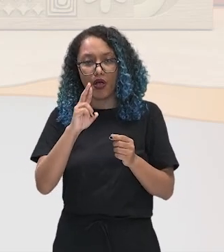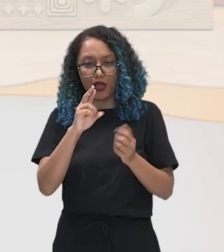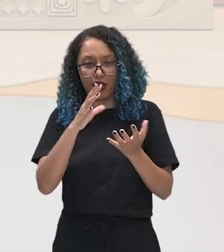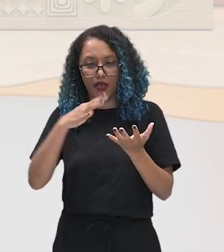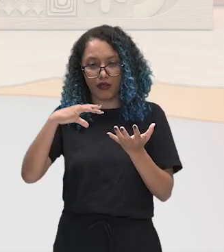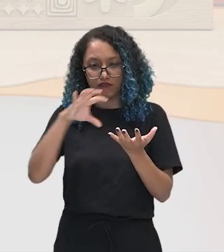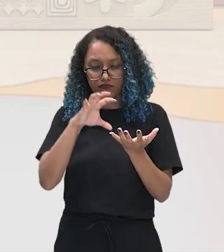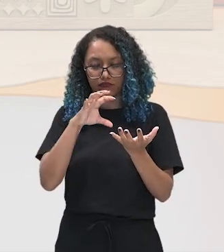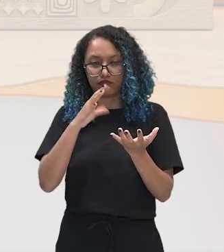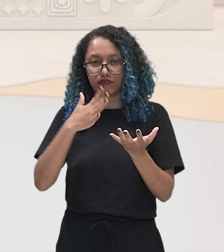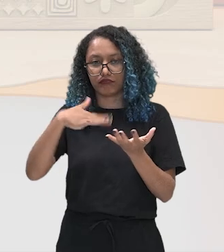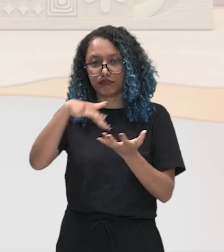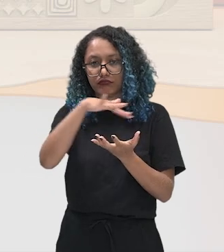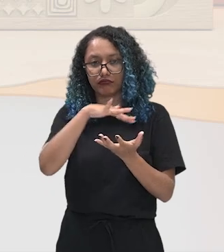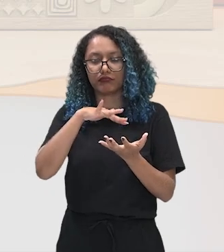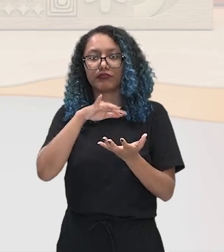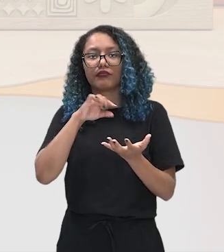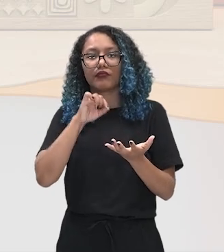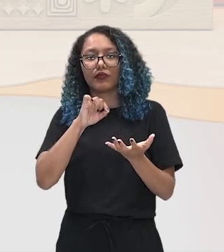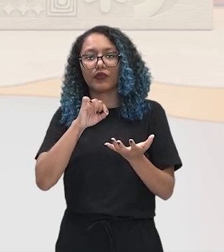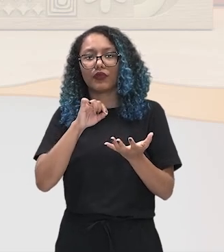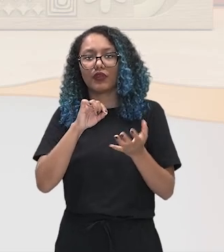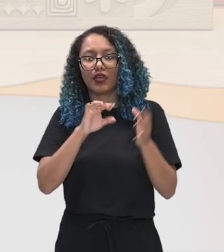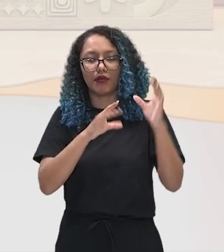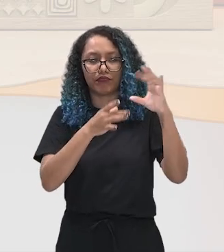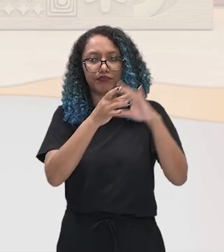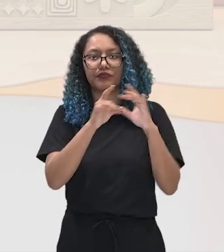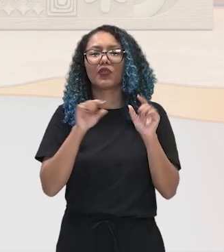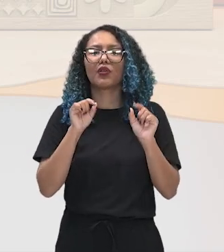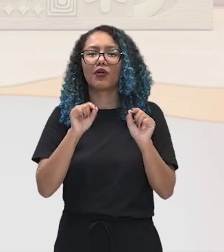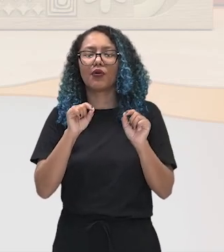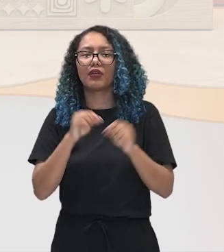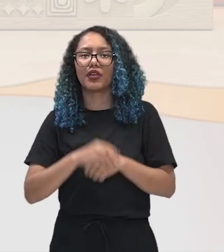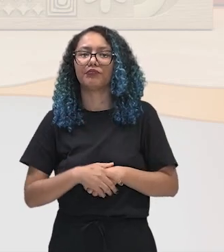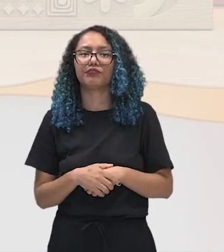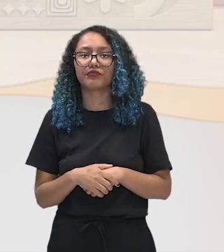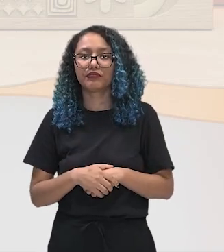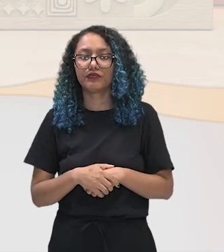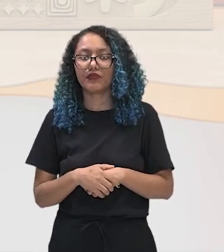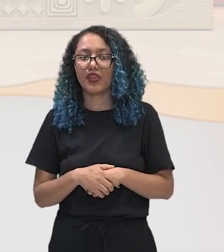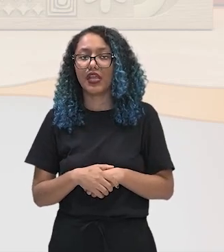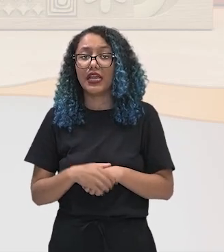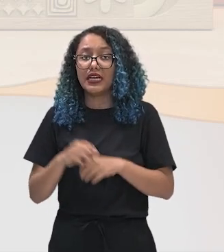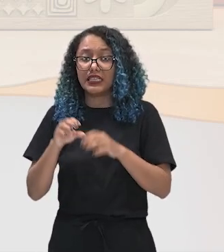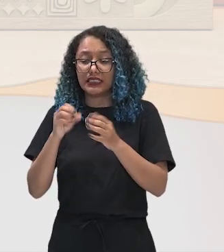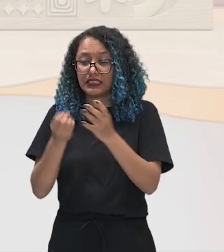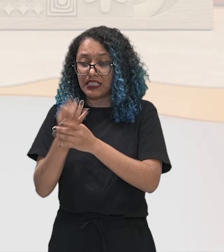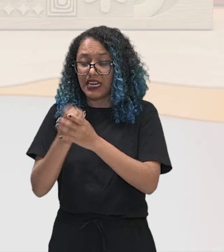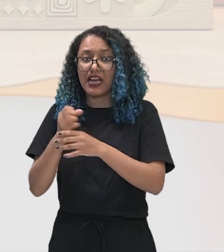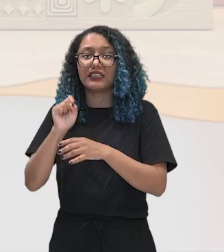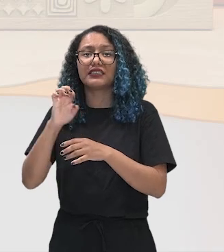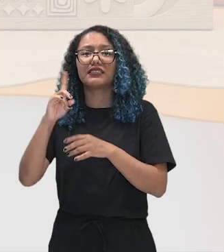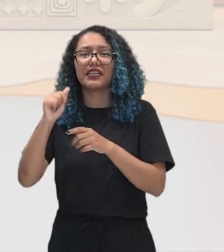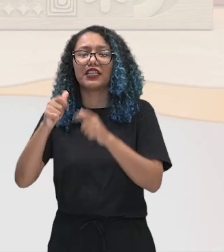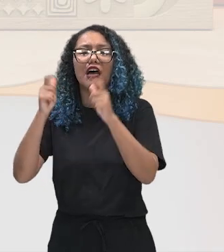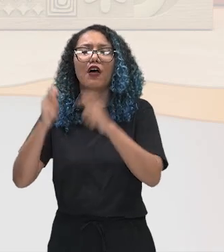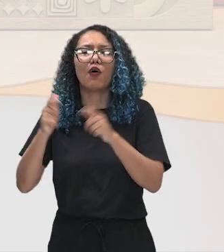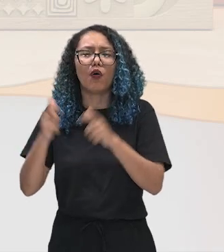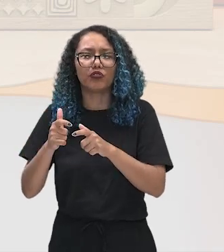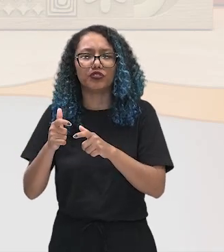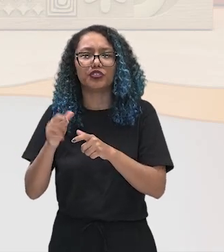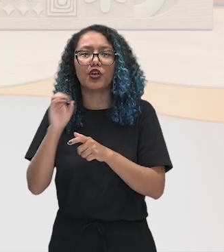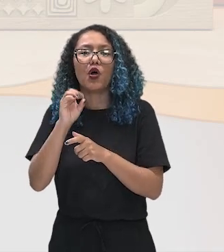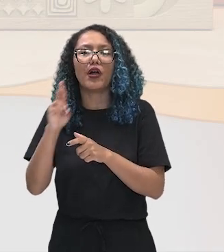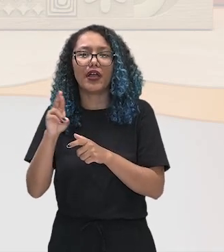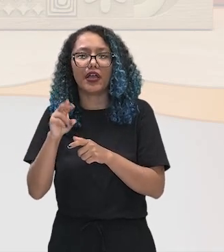onde se faziam coisas legais, como a seda. A seda só era fabricada no Oriente. Então a Europa só tinha seda que